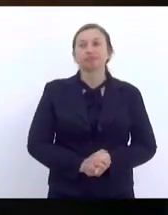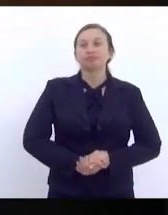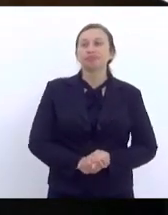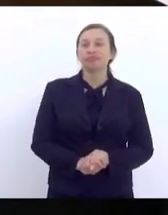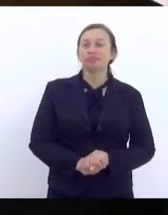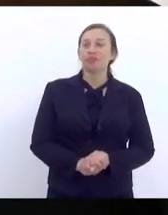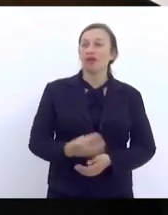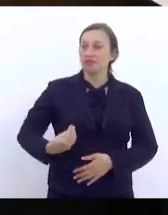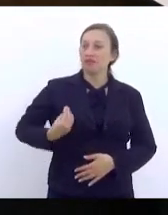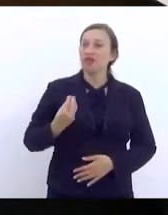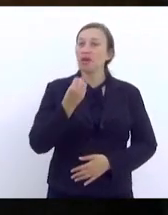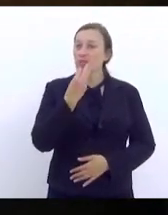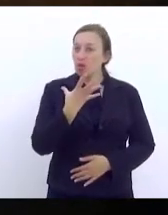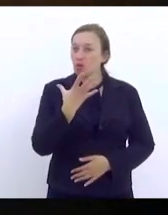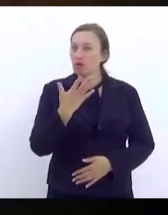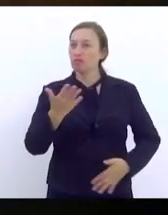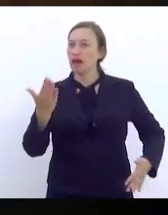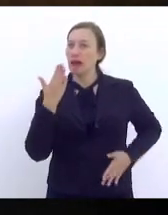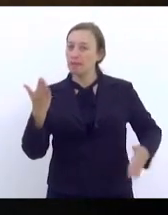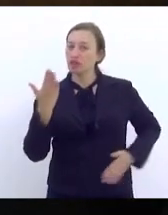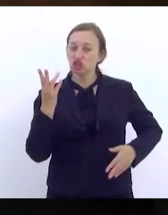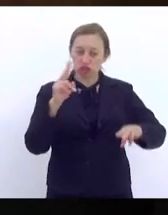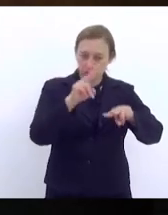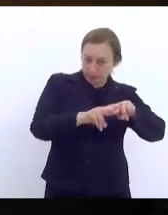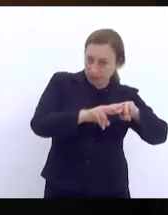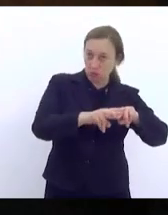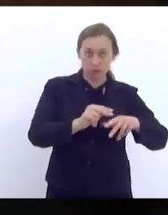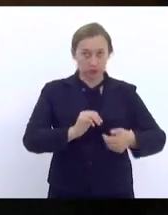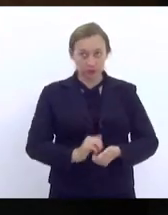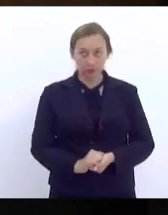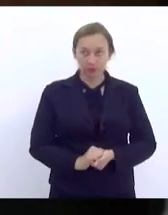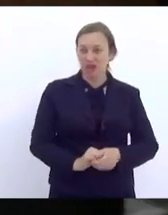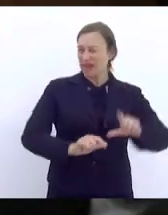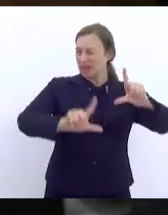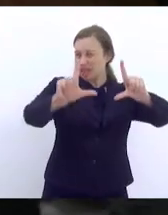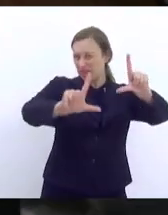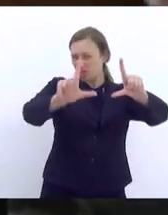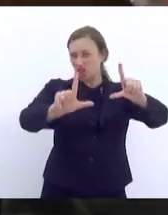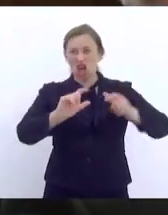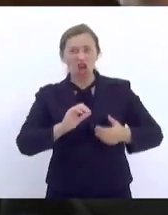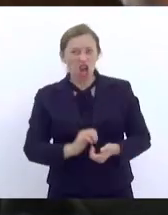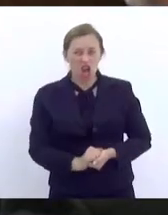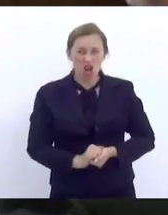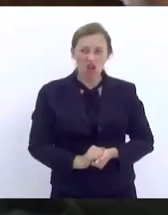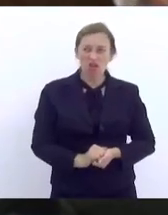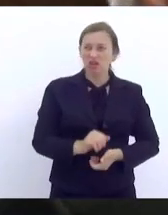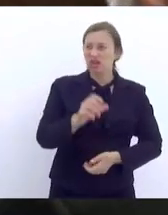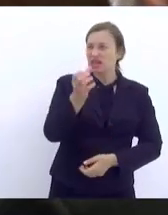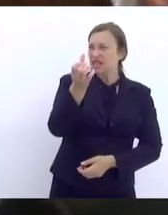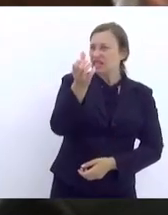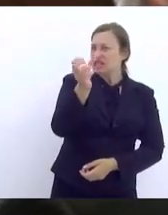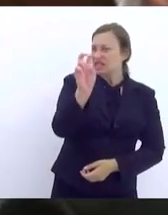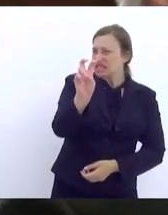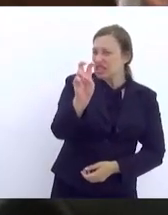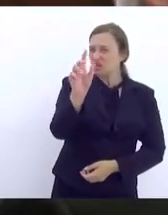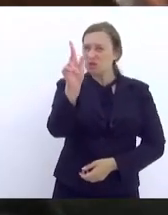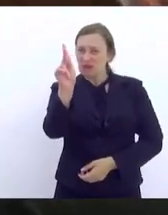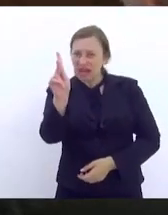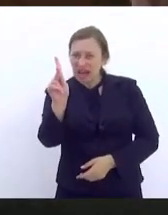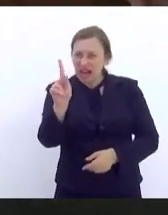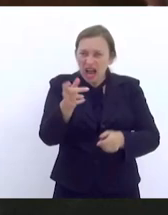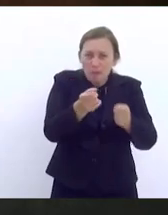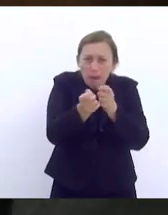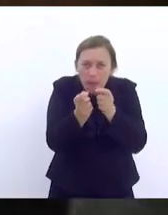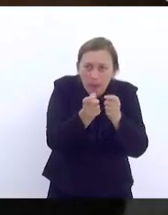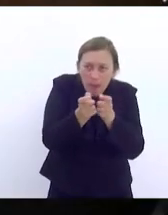de da vida boa aos vagabundos que estão presos com televisão de 5k 6k videogame de última